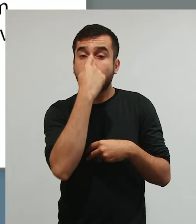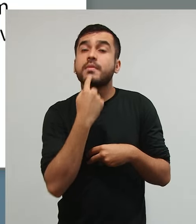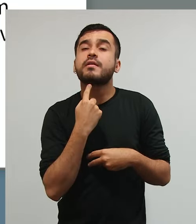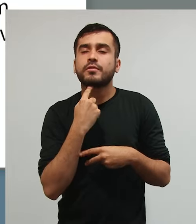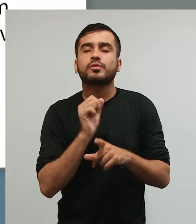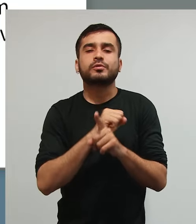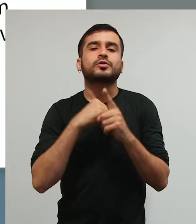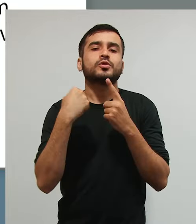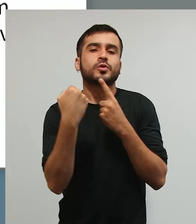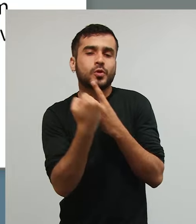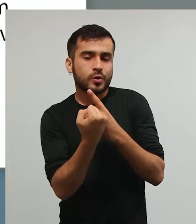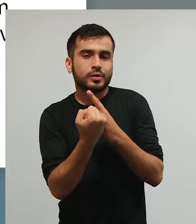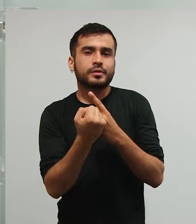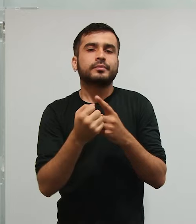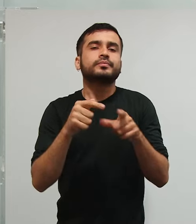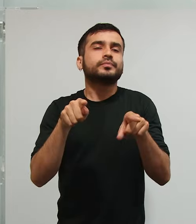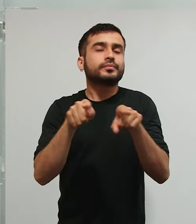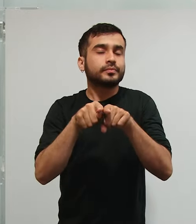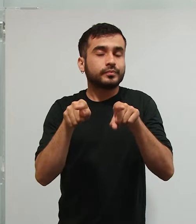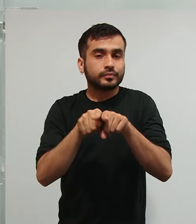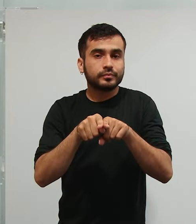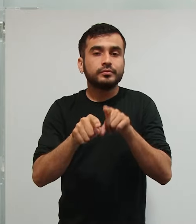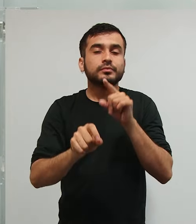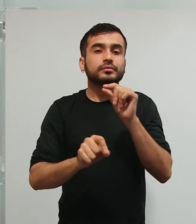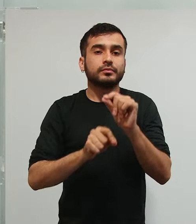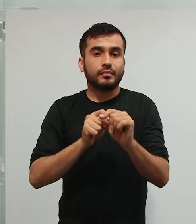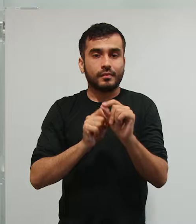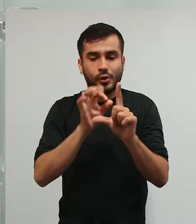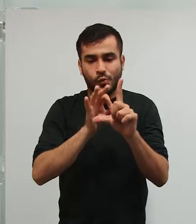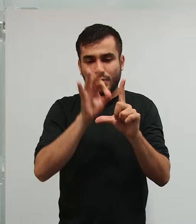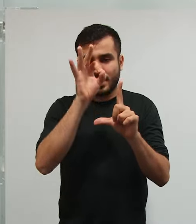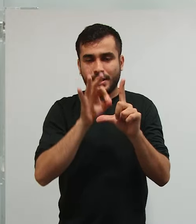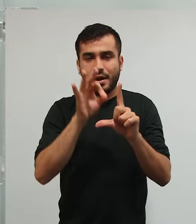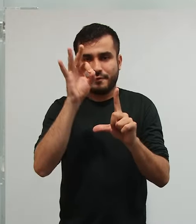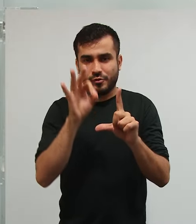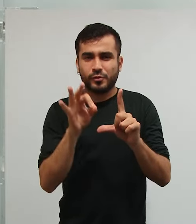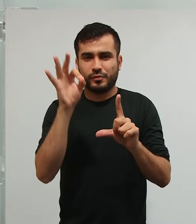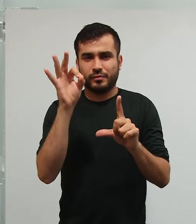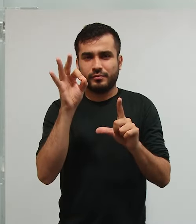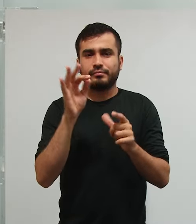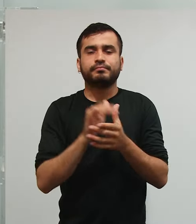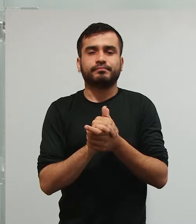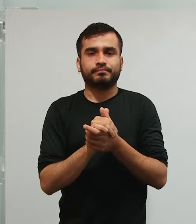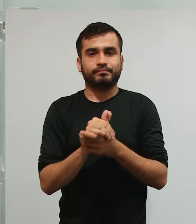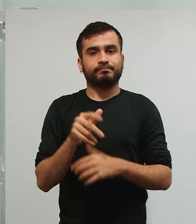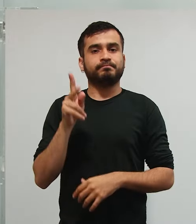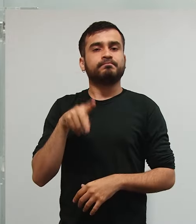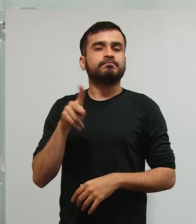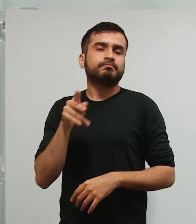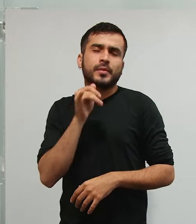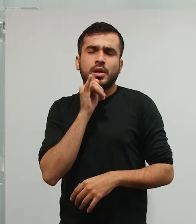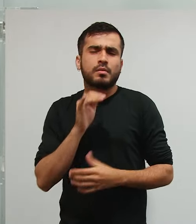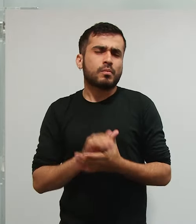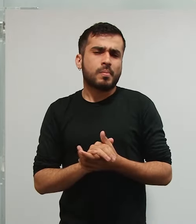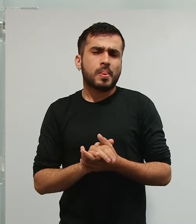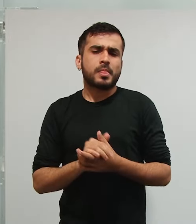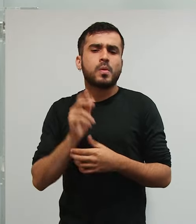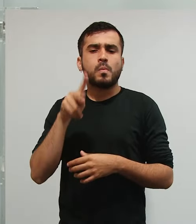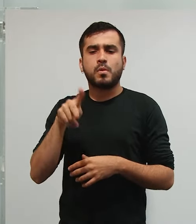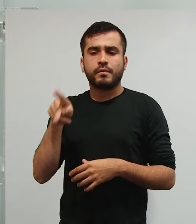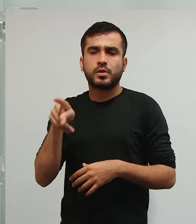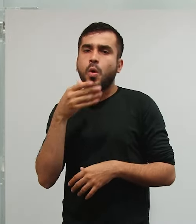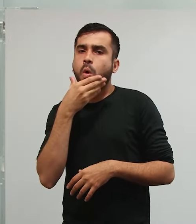questão filosófica, o perfil em sociologia, as questões dos gráficos,